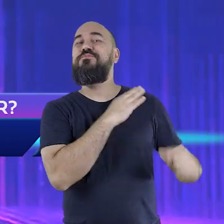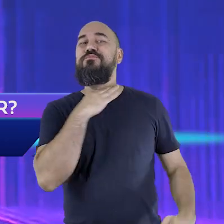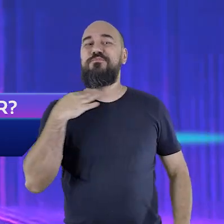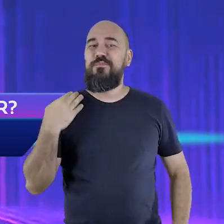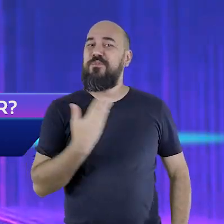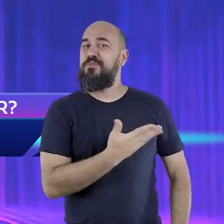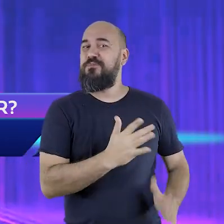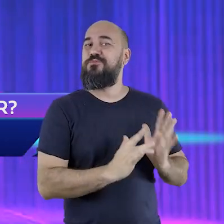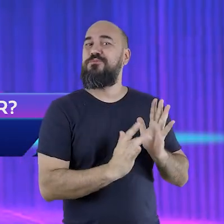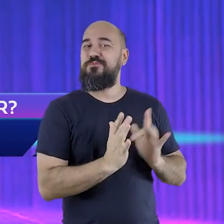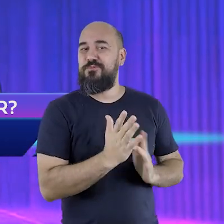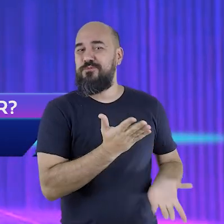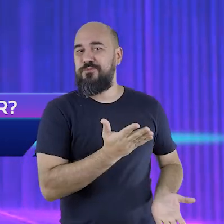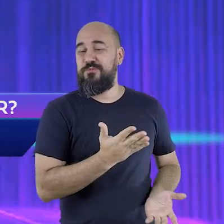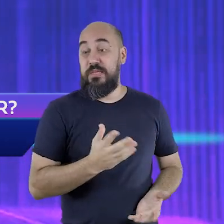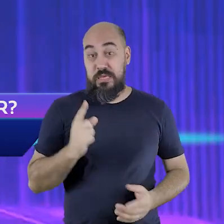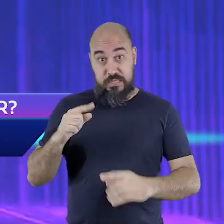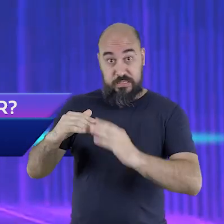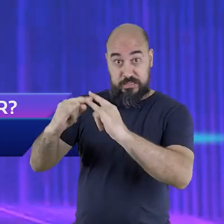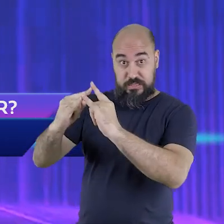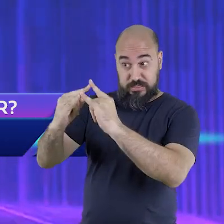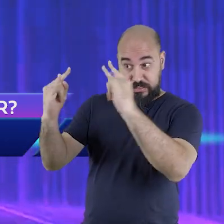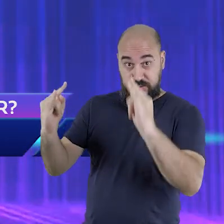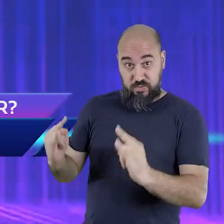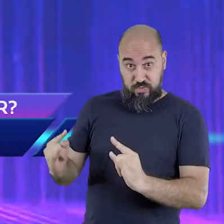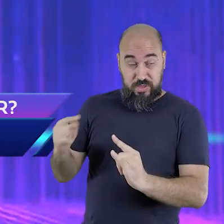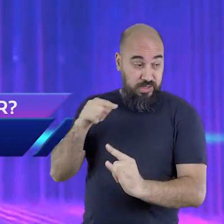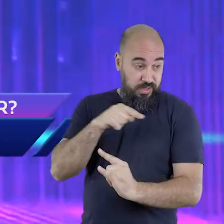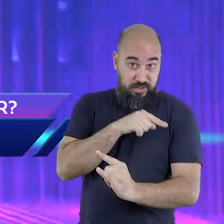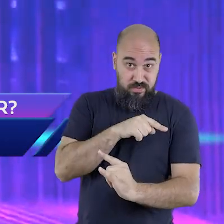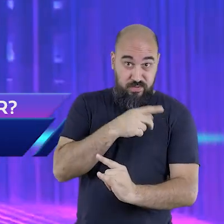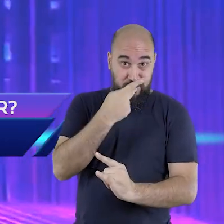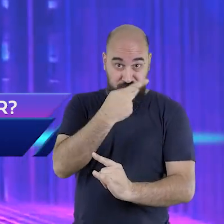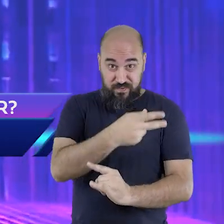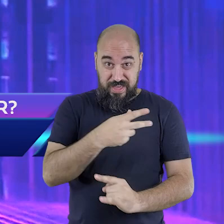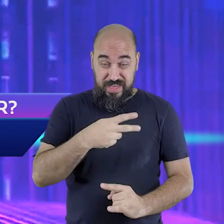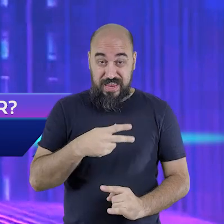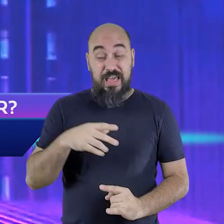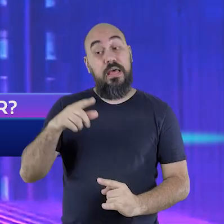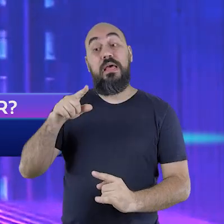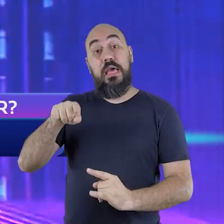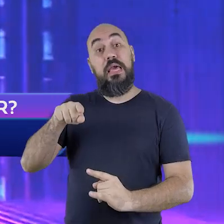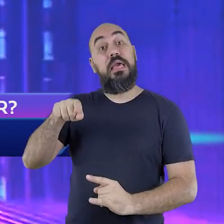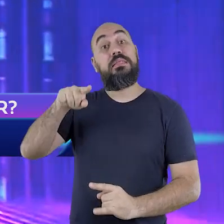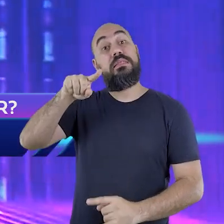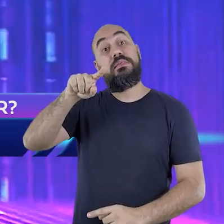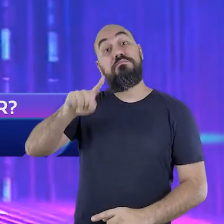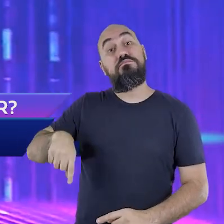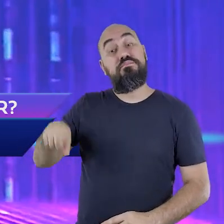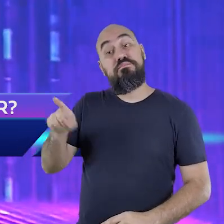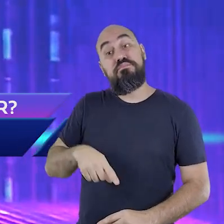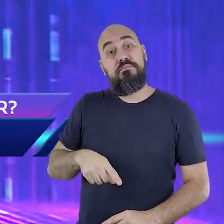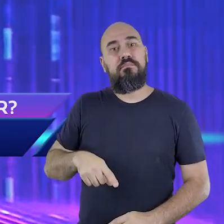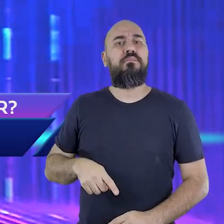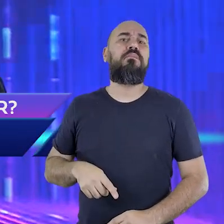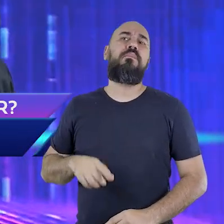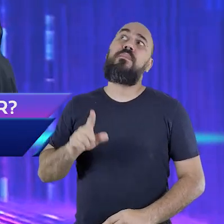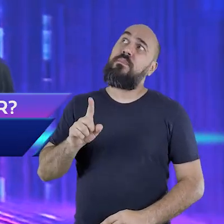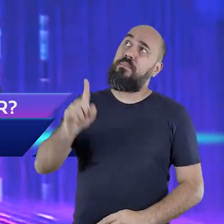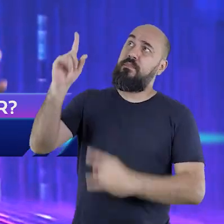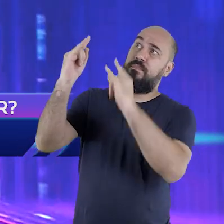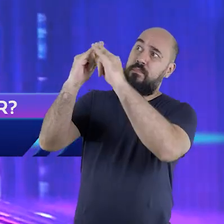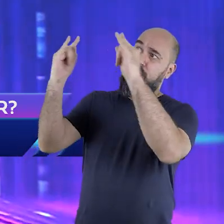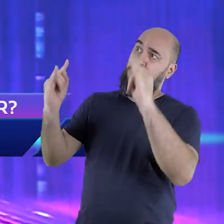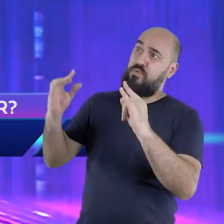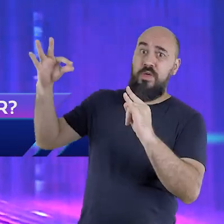a profecia trata do fim, o santuário a que ela se refere é o santuário celestial. A profecia